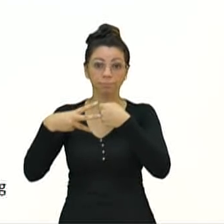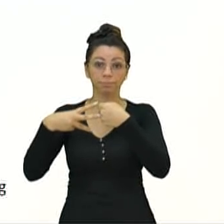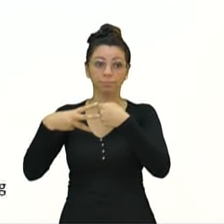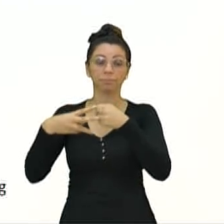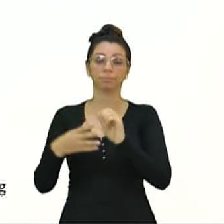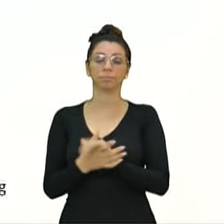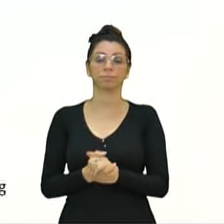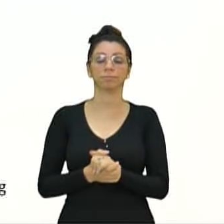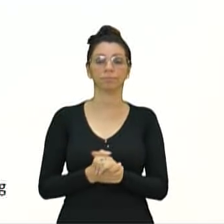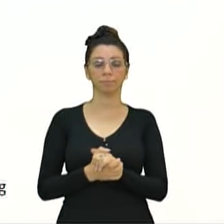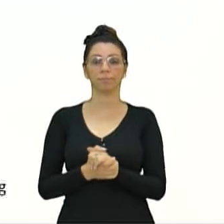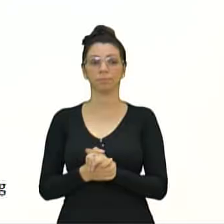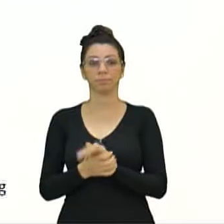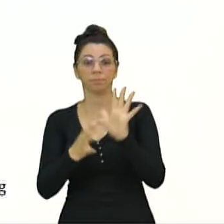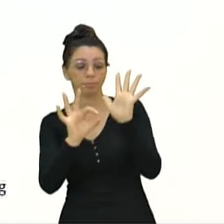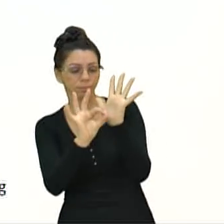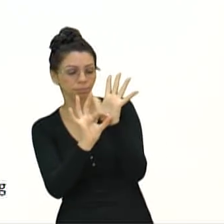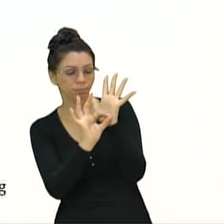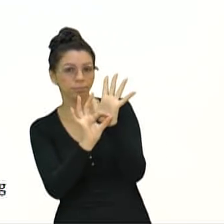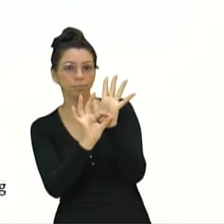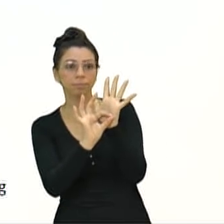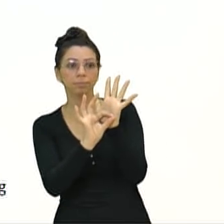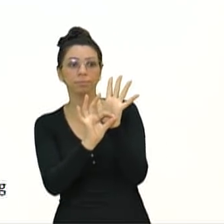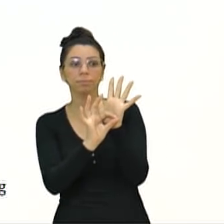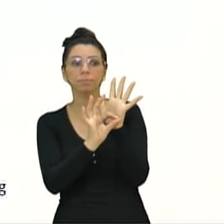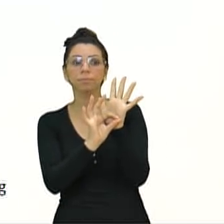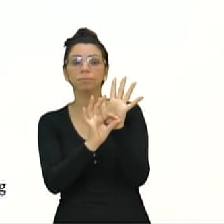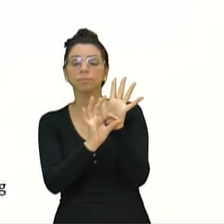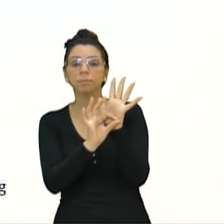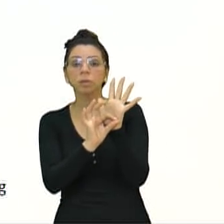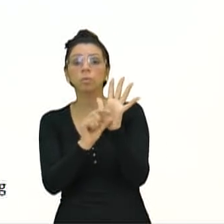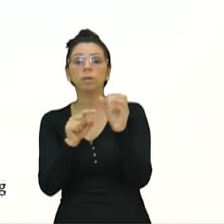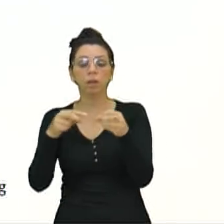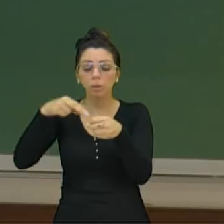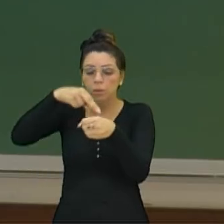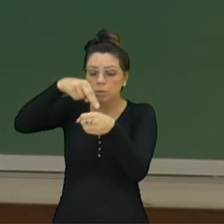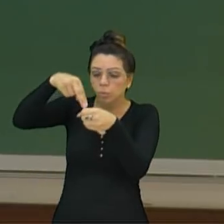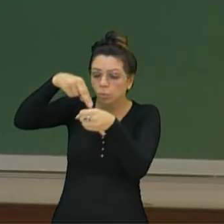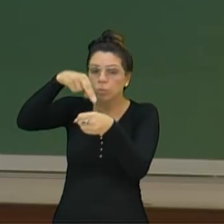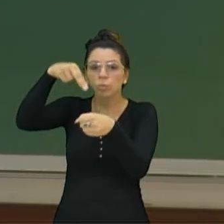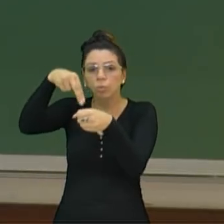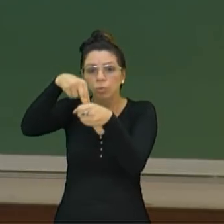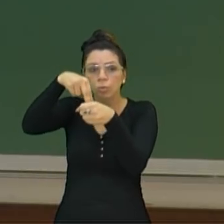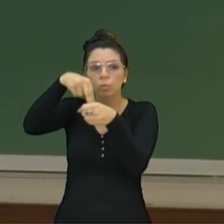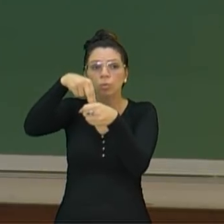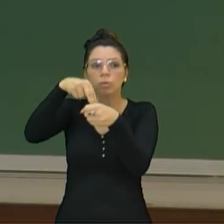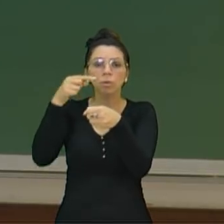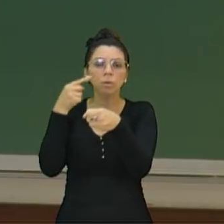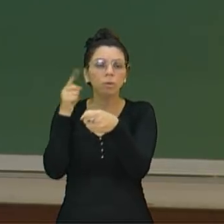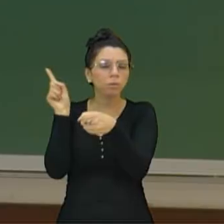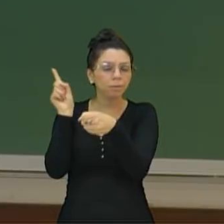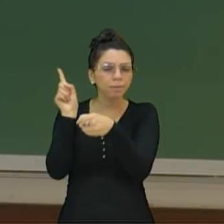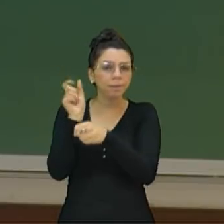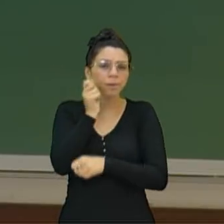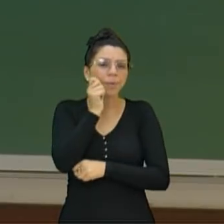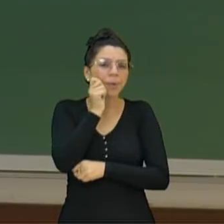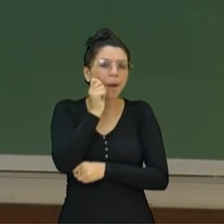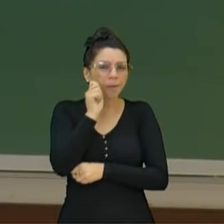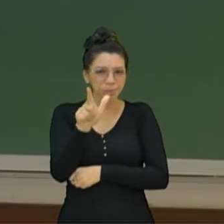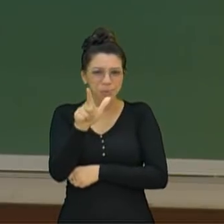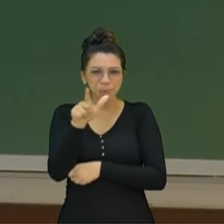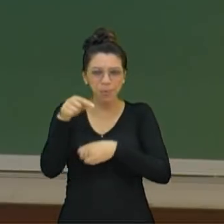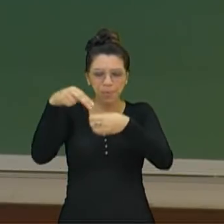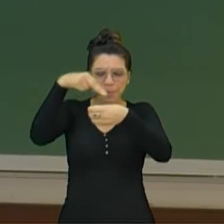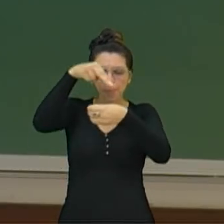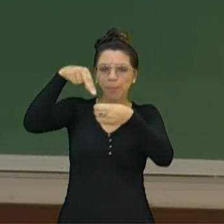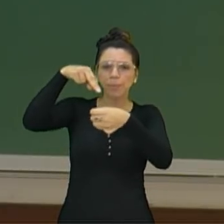célula. No corpo celular eu encontro núcleo, é essa região mais ou menos esférica, azul. Lá dentro